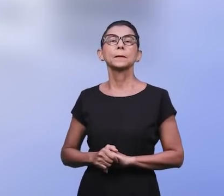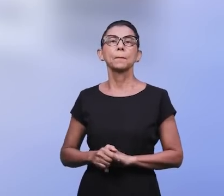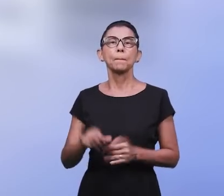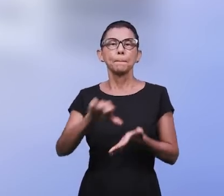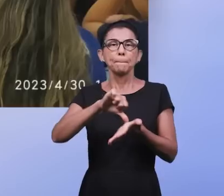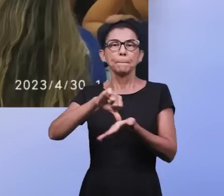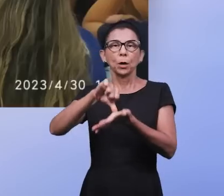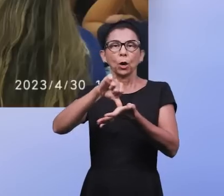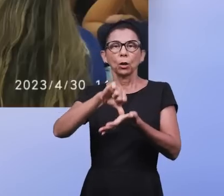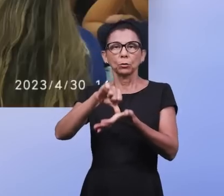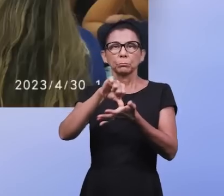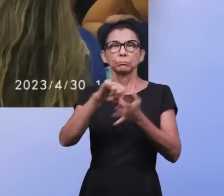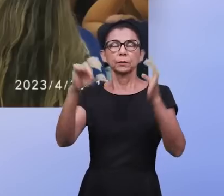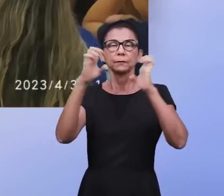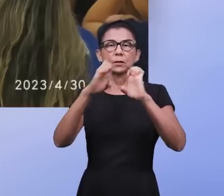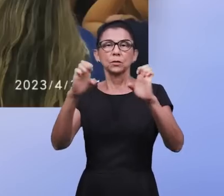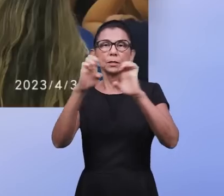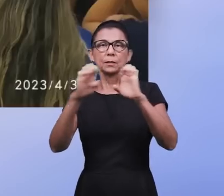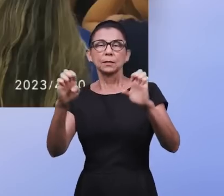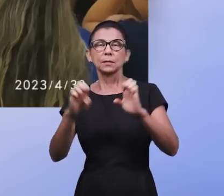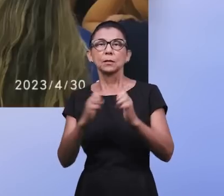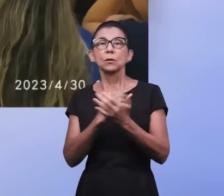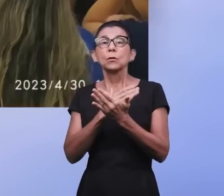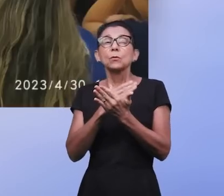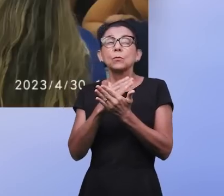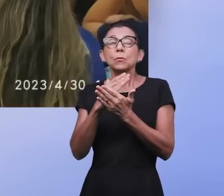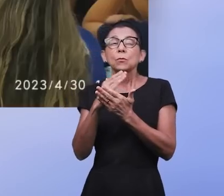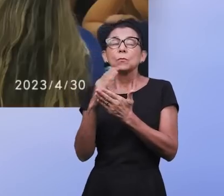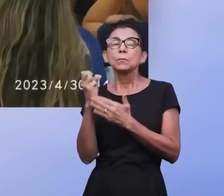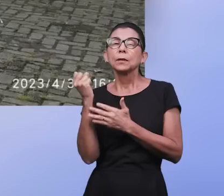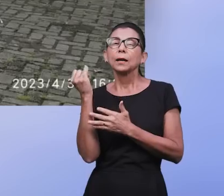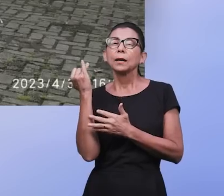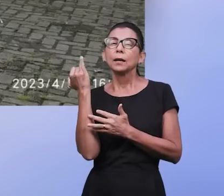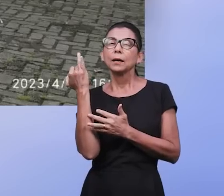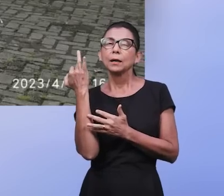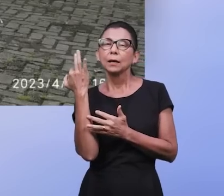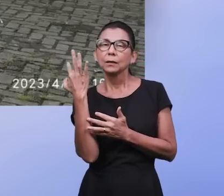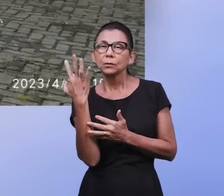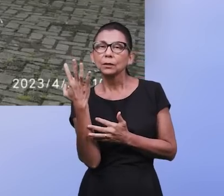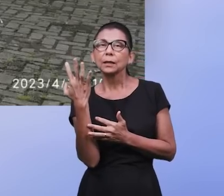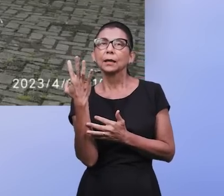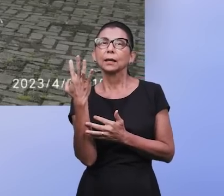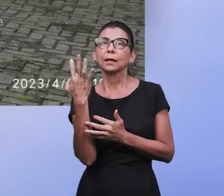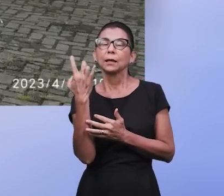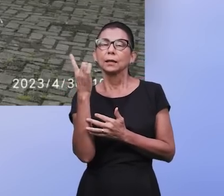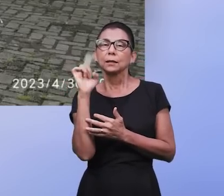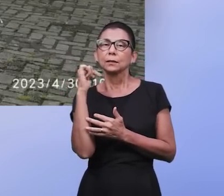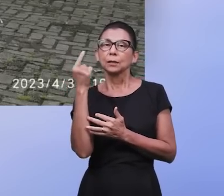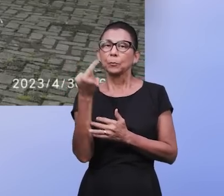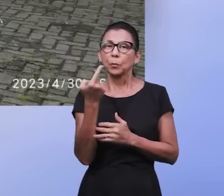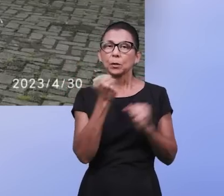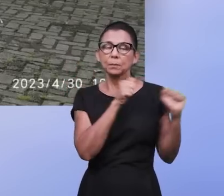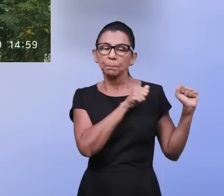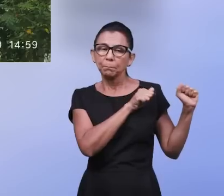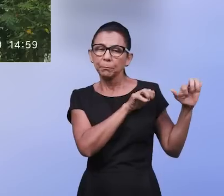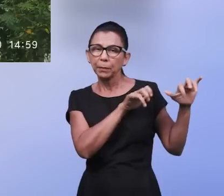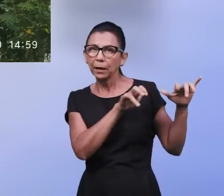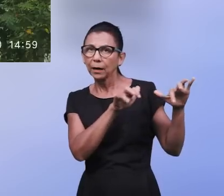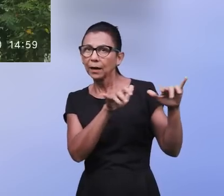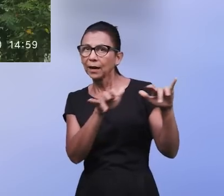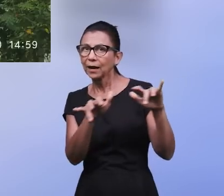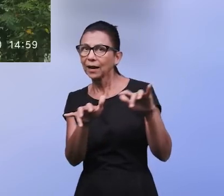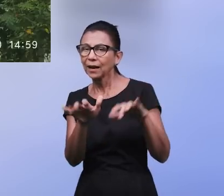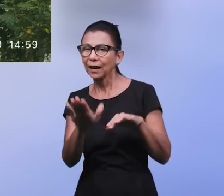Bom Jardim, que começou com a madrugada para o preparo dos jovens. E saíram, assim, os valentes daquela igreja para